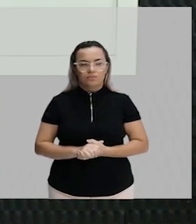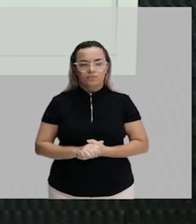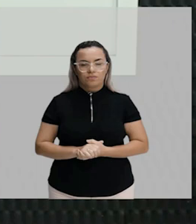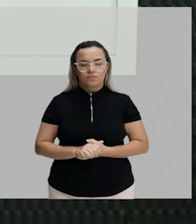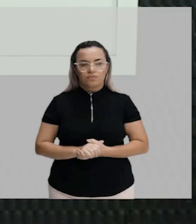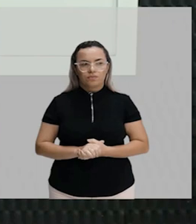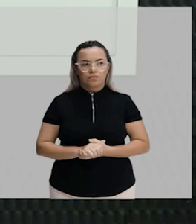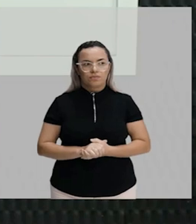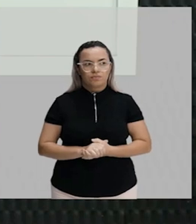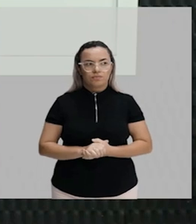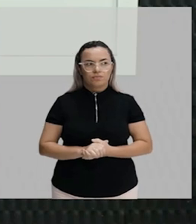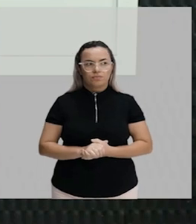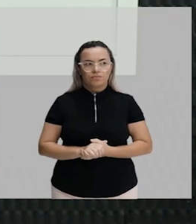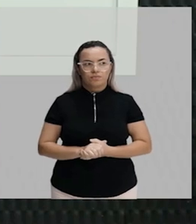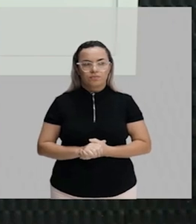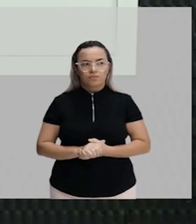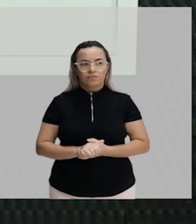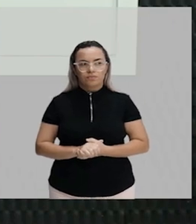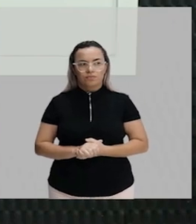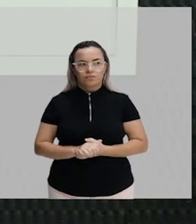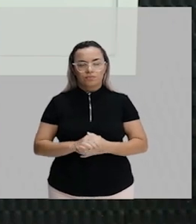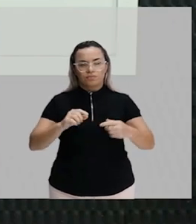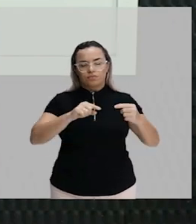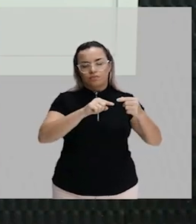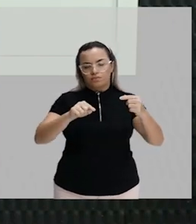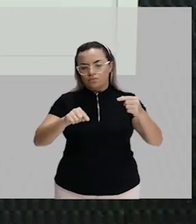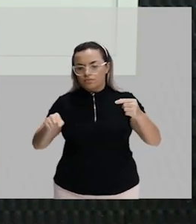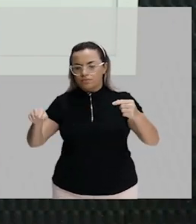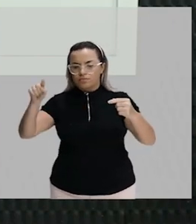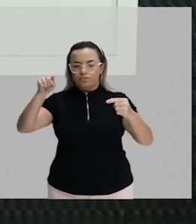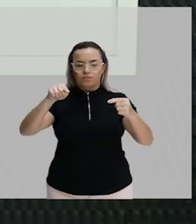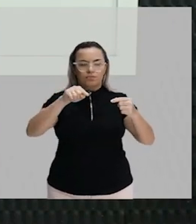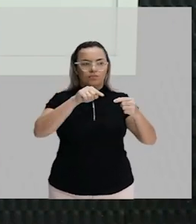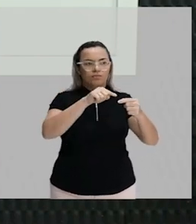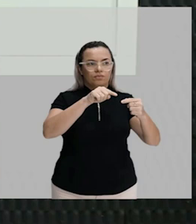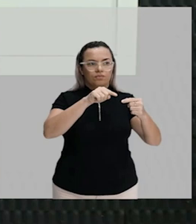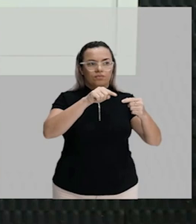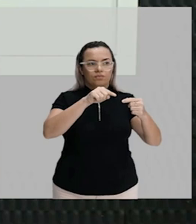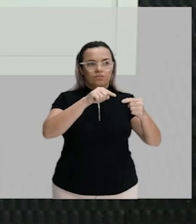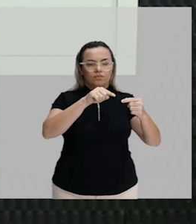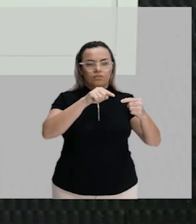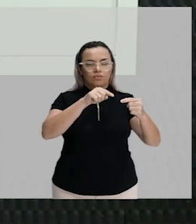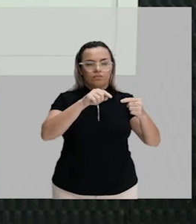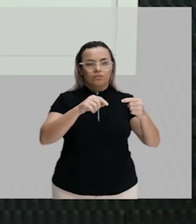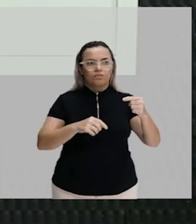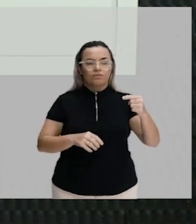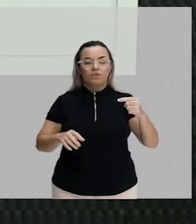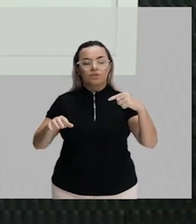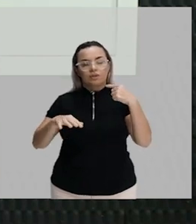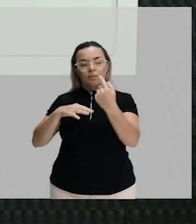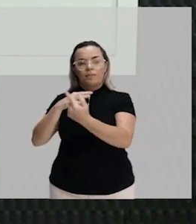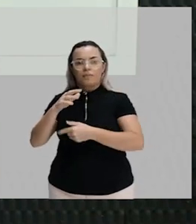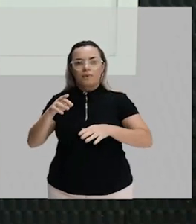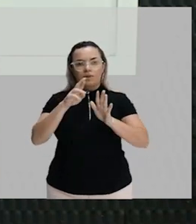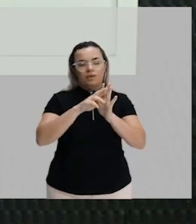espira externa se na de dentro ele vai estar saindo né utilizando a regra da mão direita ou seja